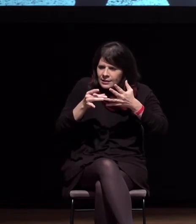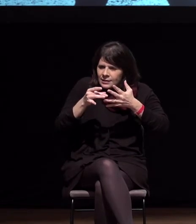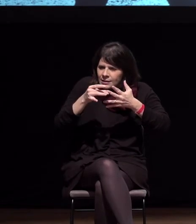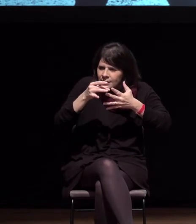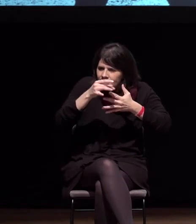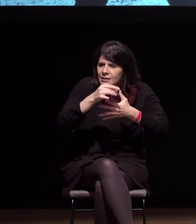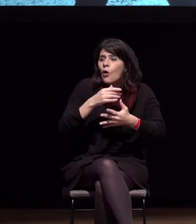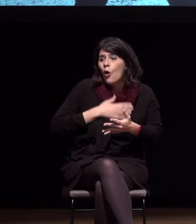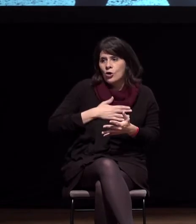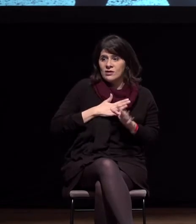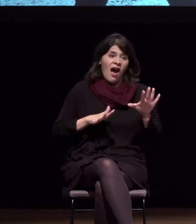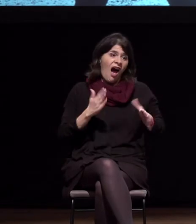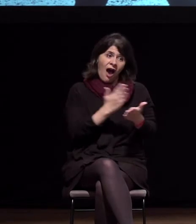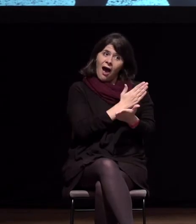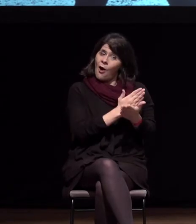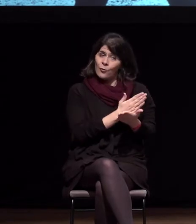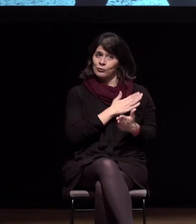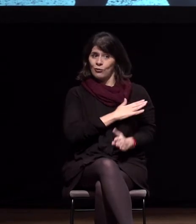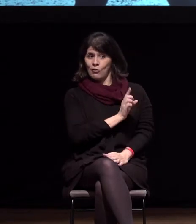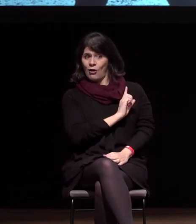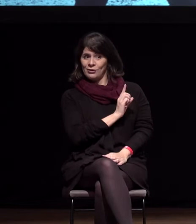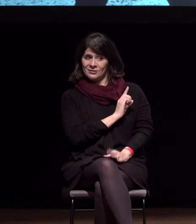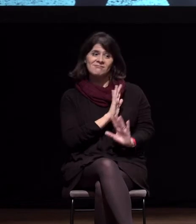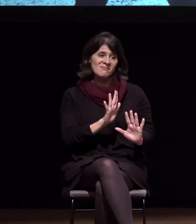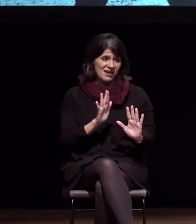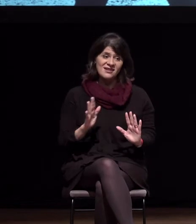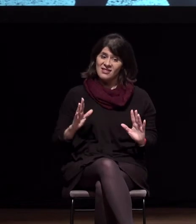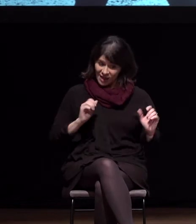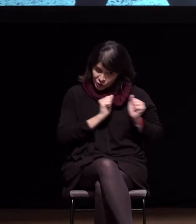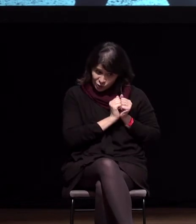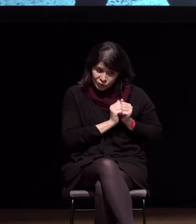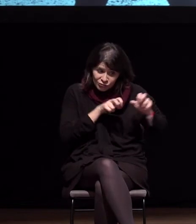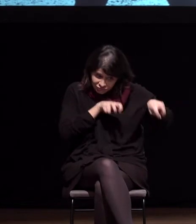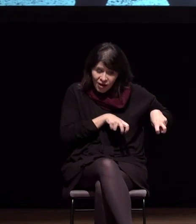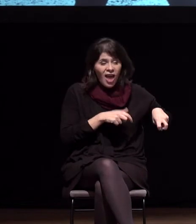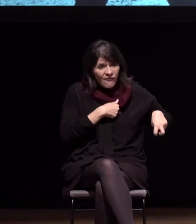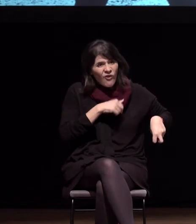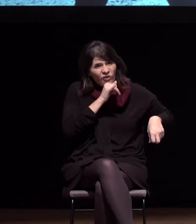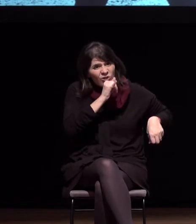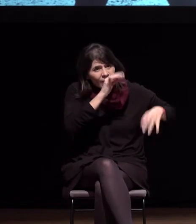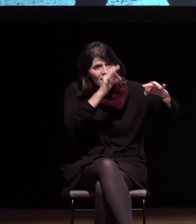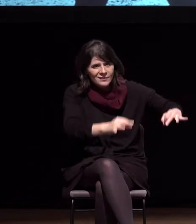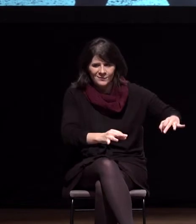é isso. É o preço. Está do meu lado? Toma.